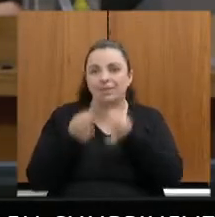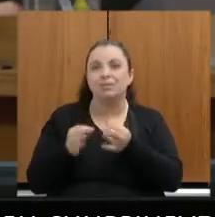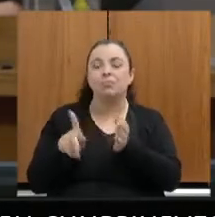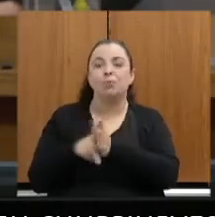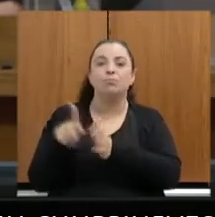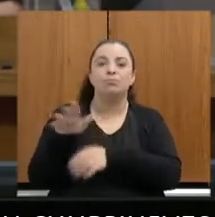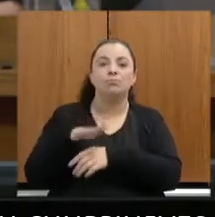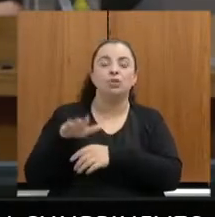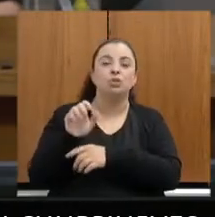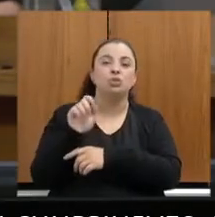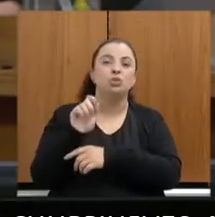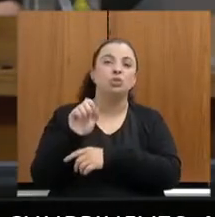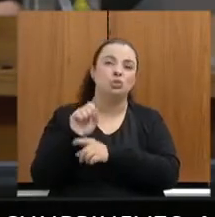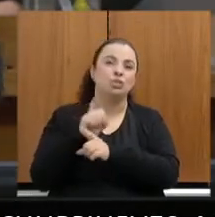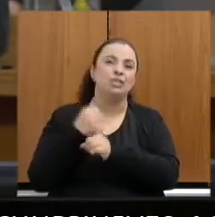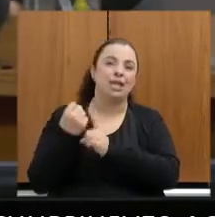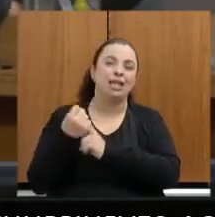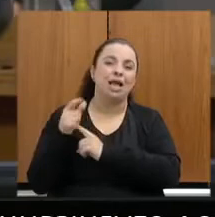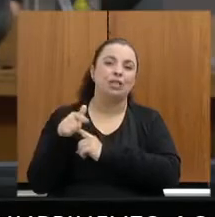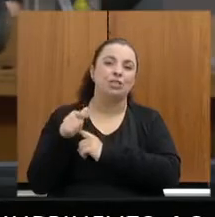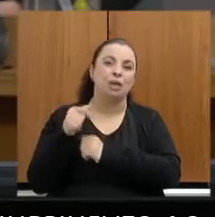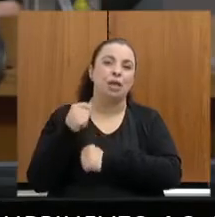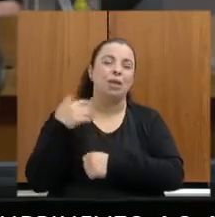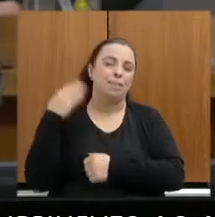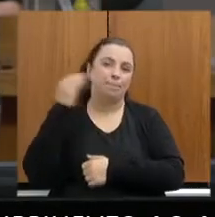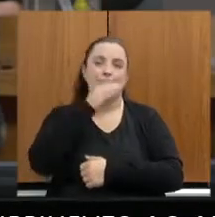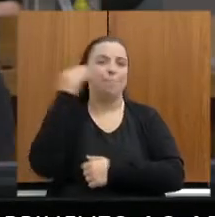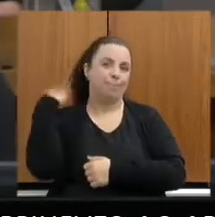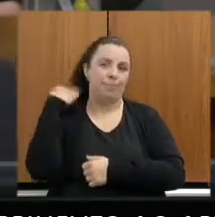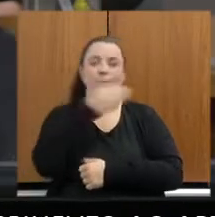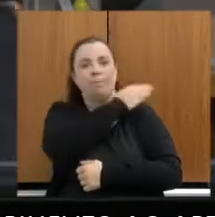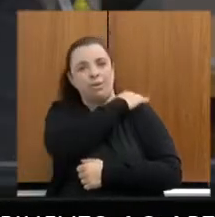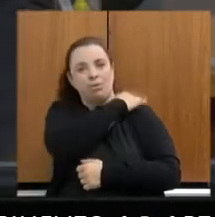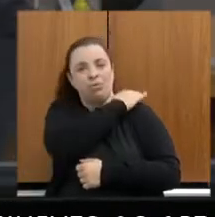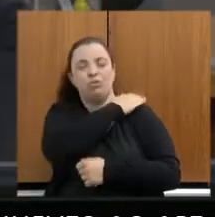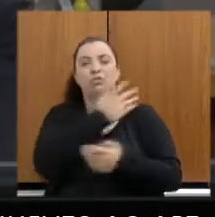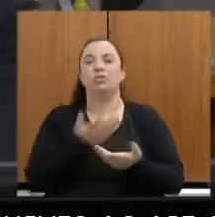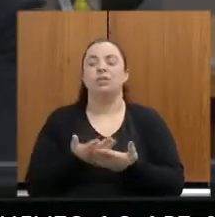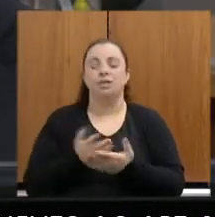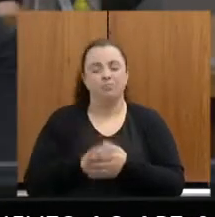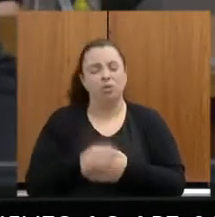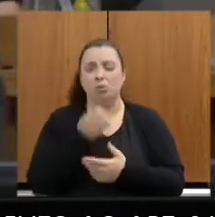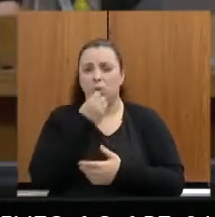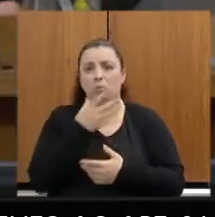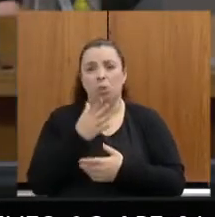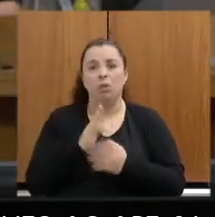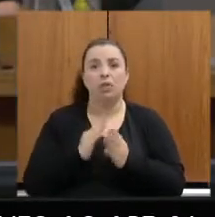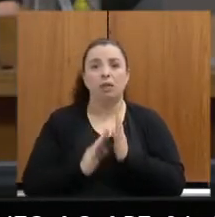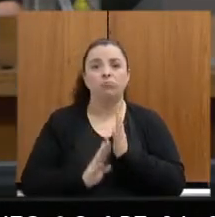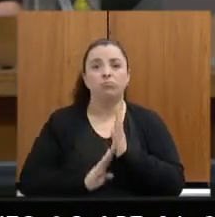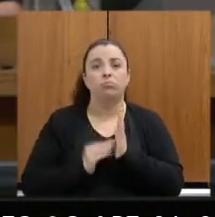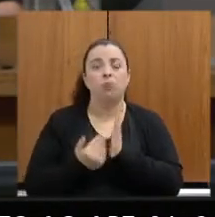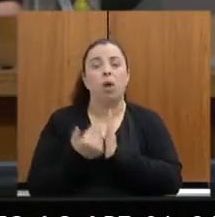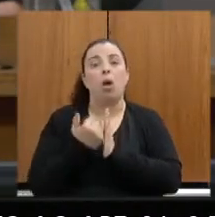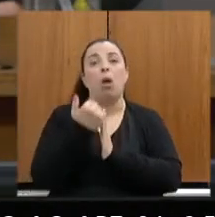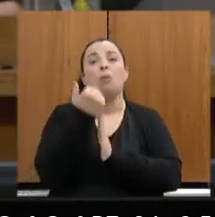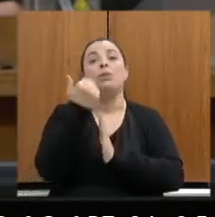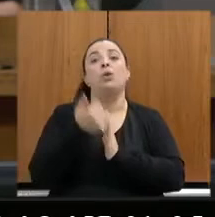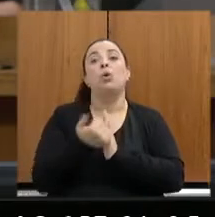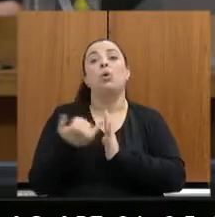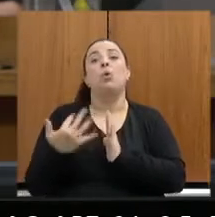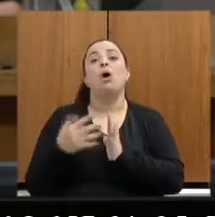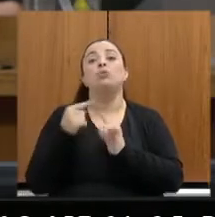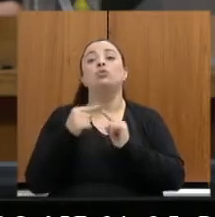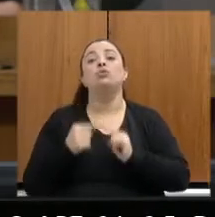de medicamento dispensado e forma administrativo e não judicial o número de pacientes vêm aumentando estão a gente